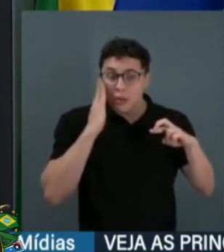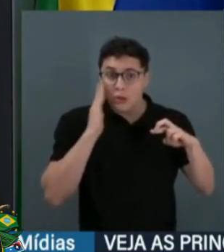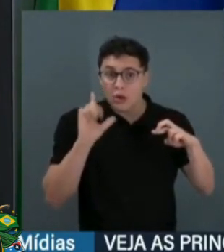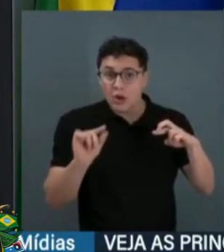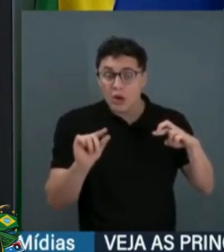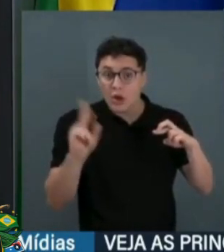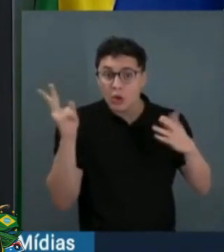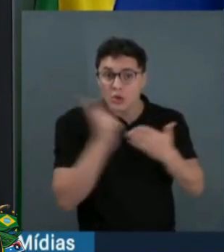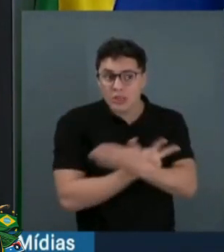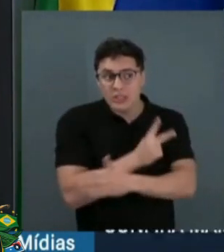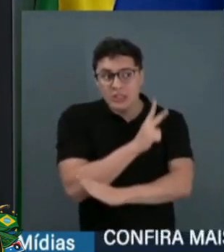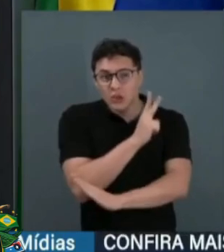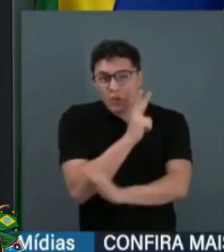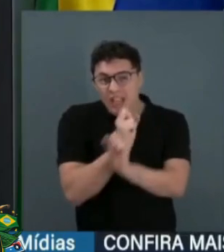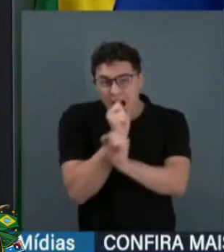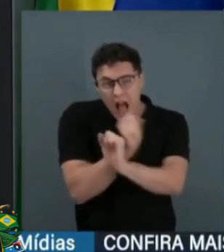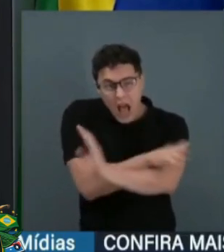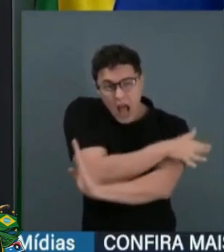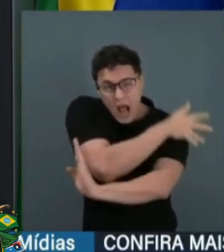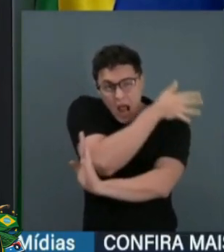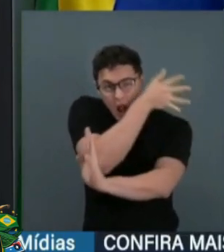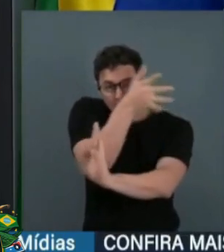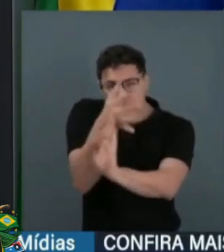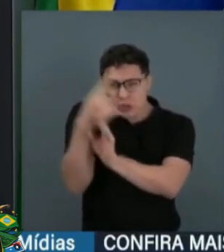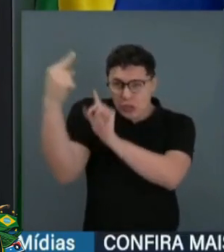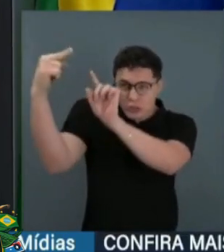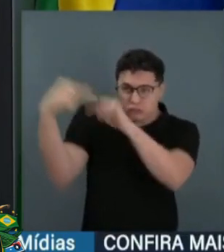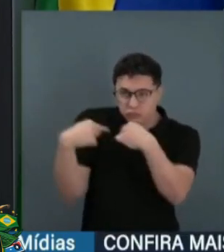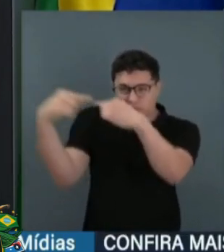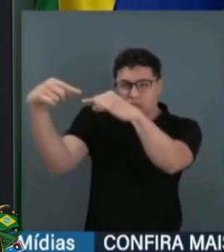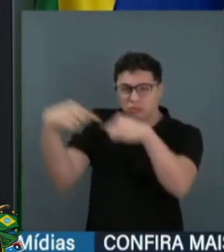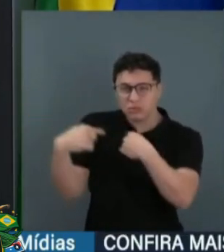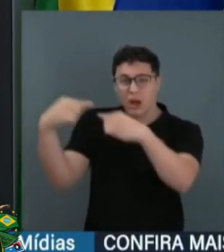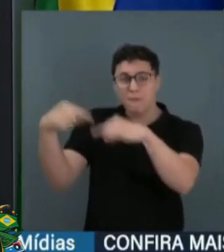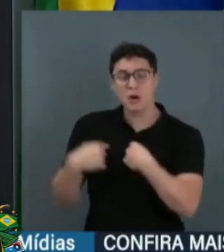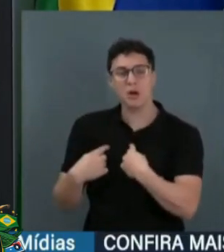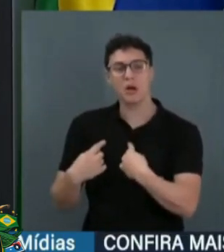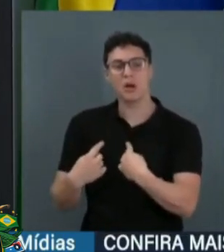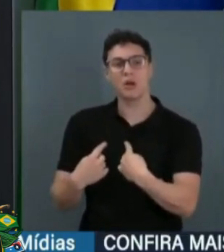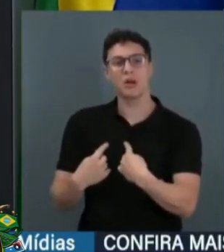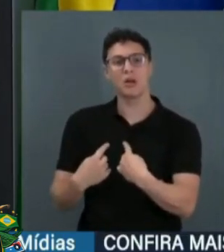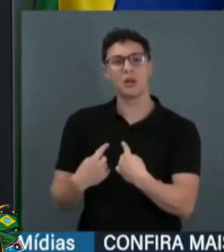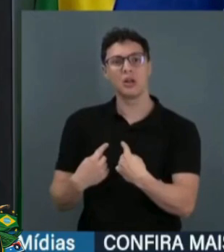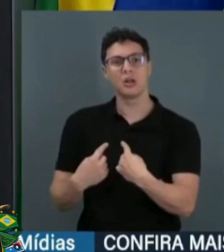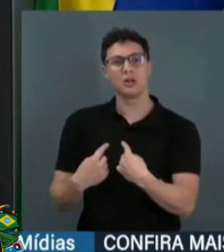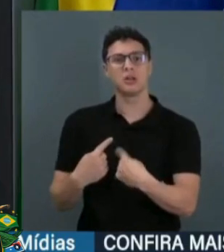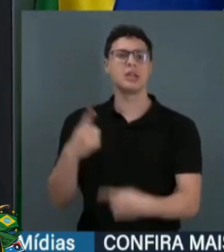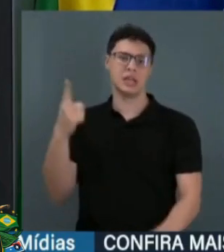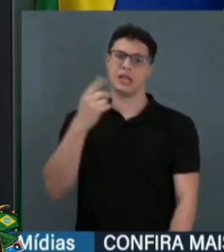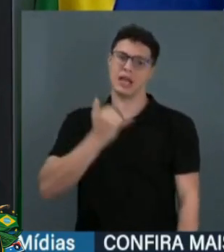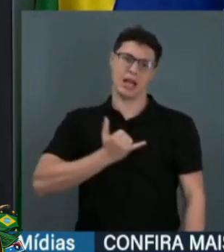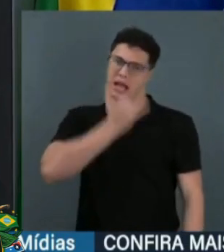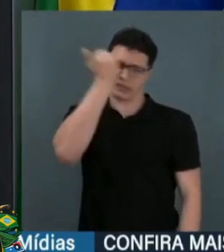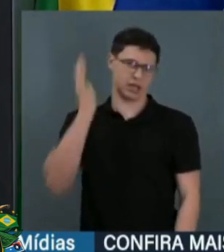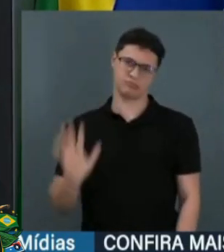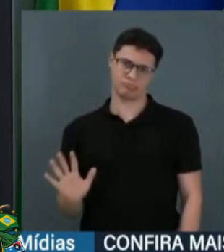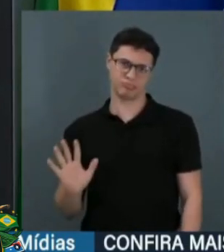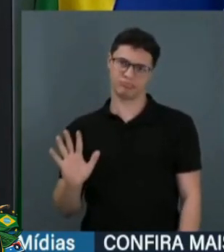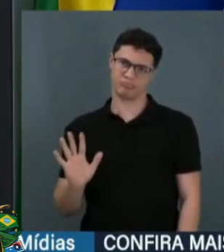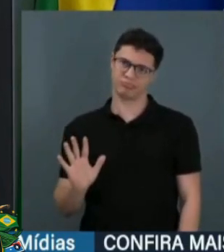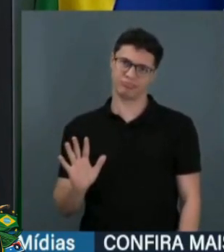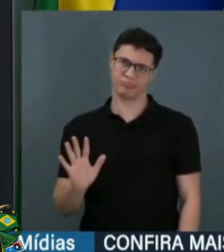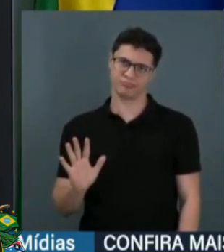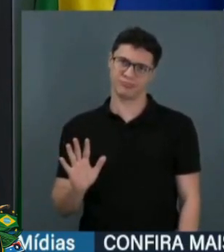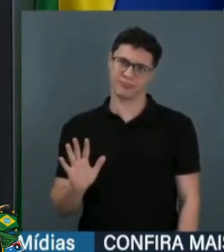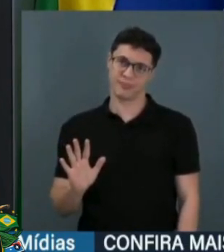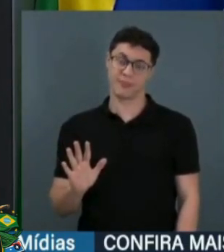quase 2 anos de perseguição em cima de mim, ele teve o azar de ainda estar fazendo parte